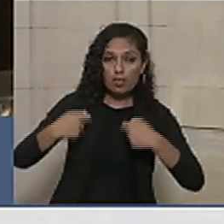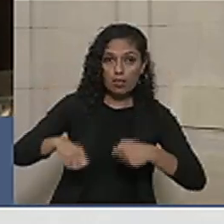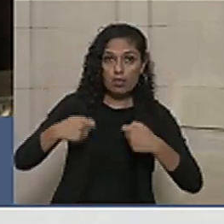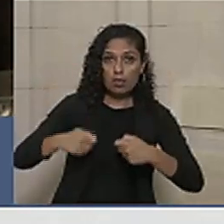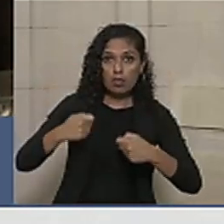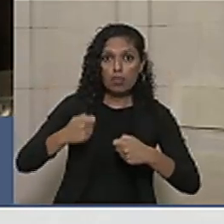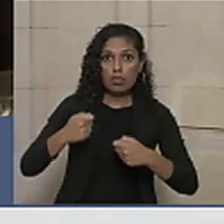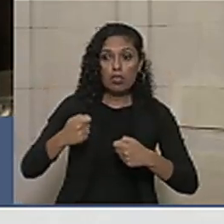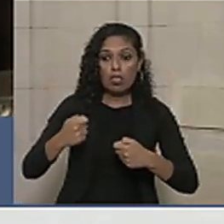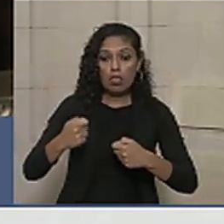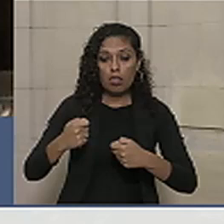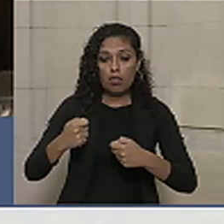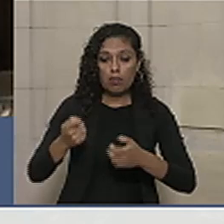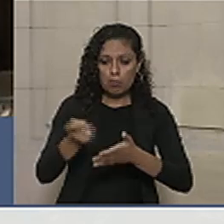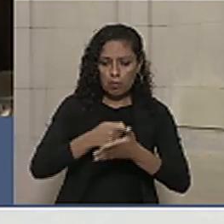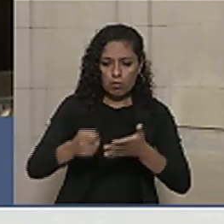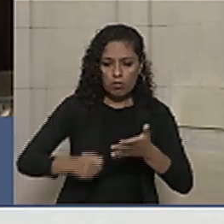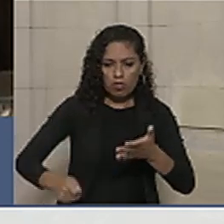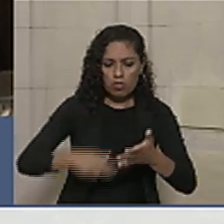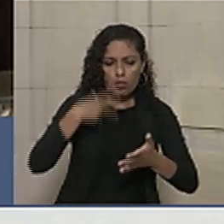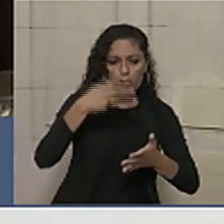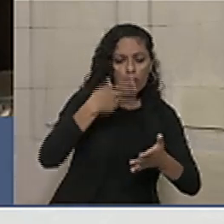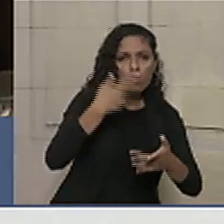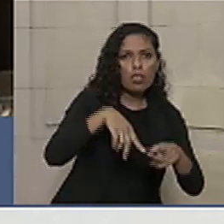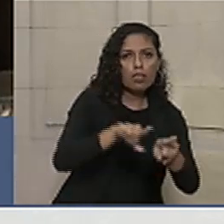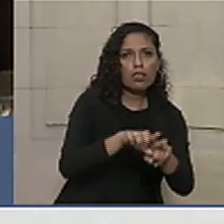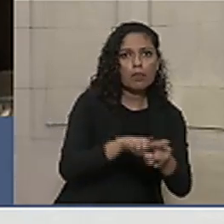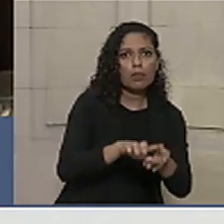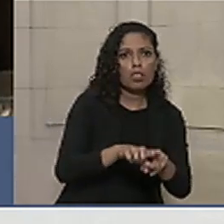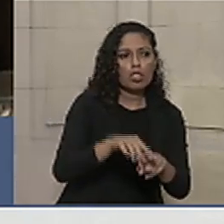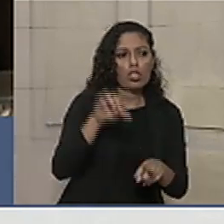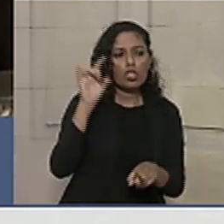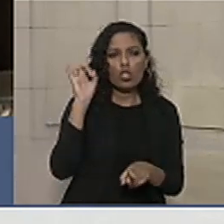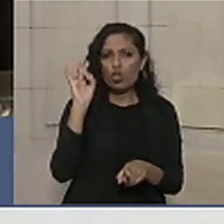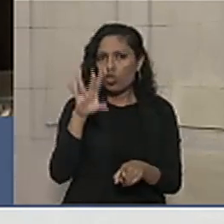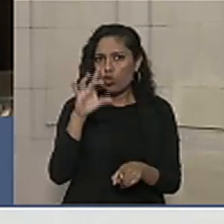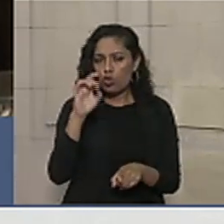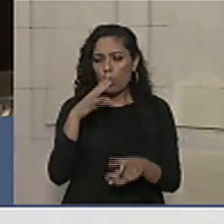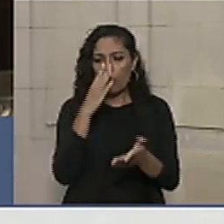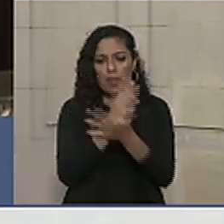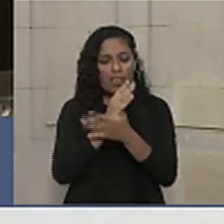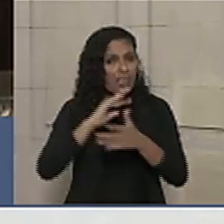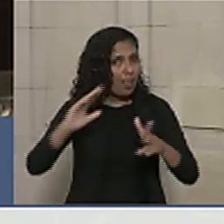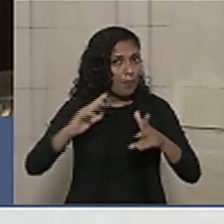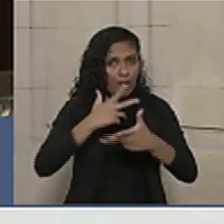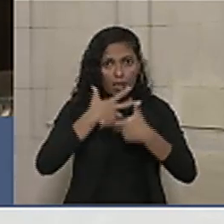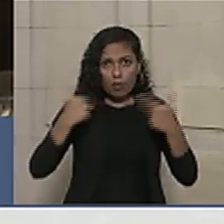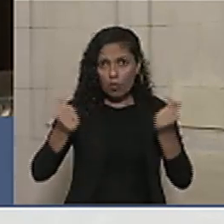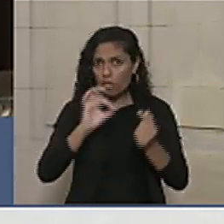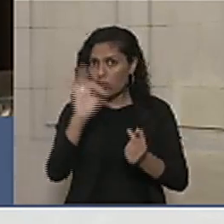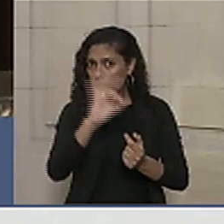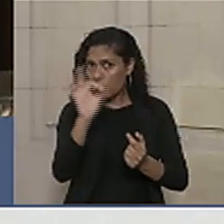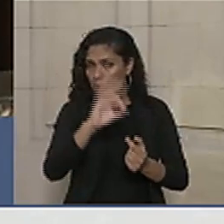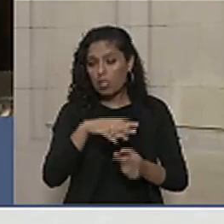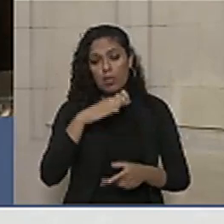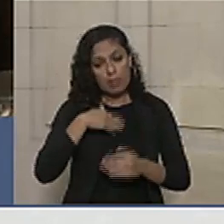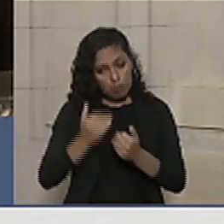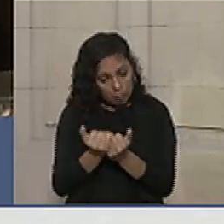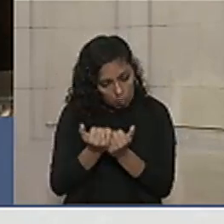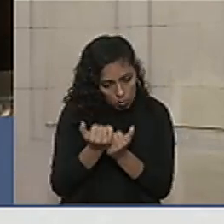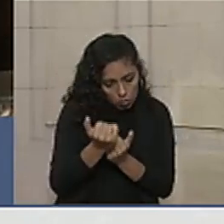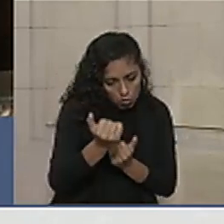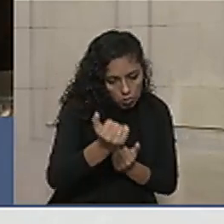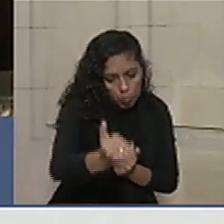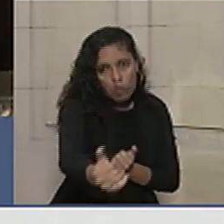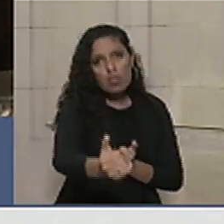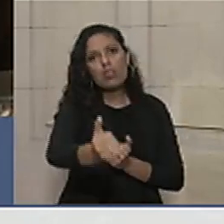se inscrever para falar, não somente para encerrar as falas, mas para abrir